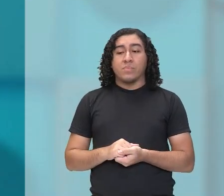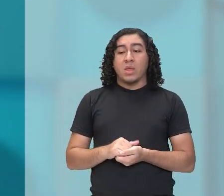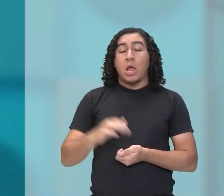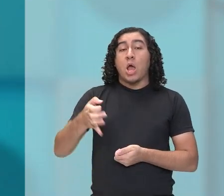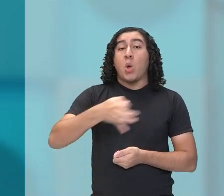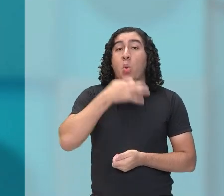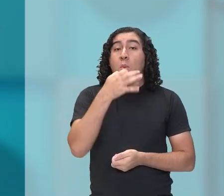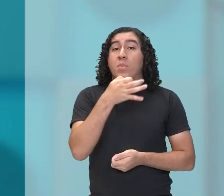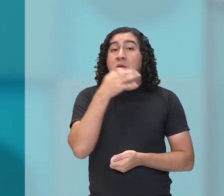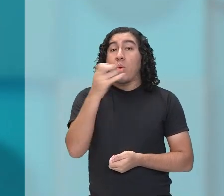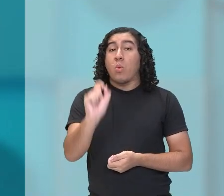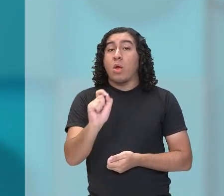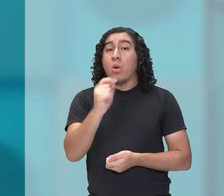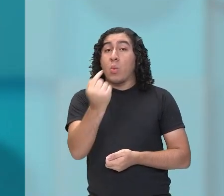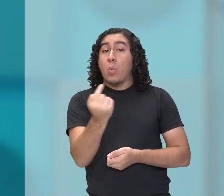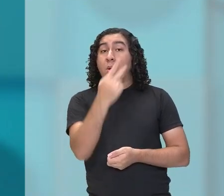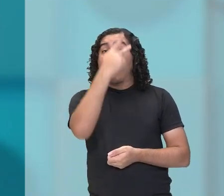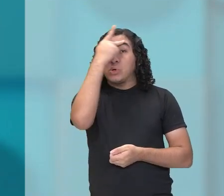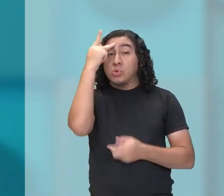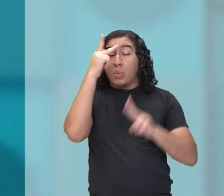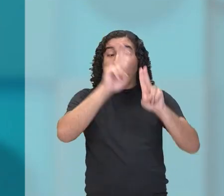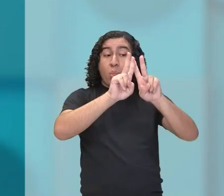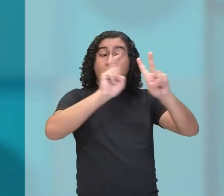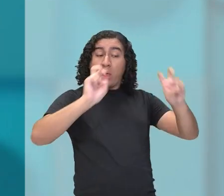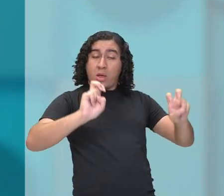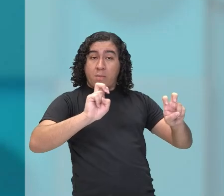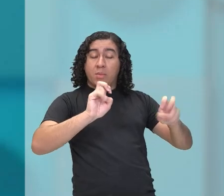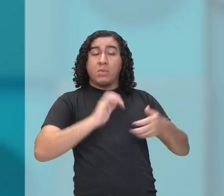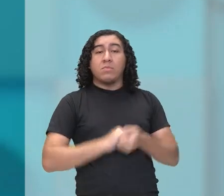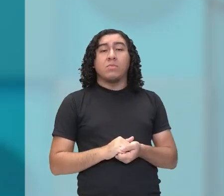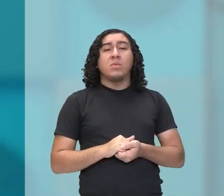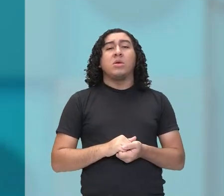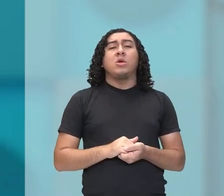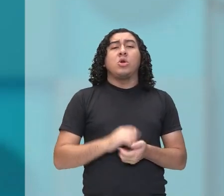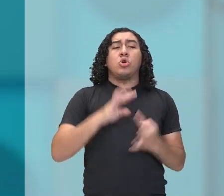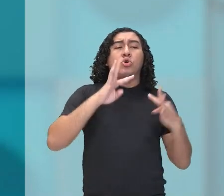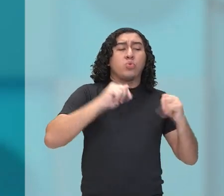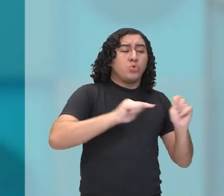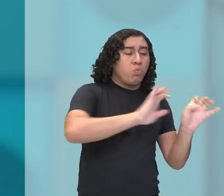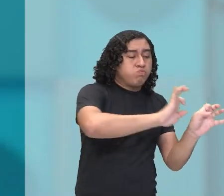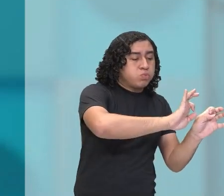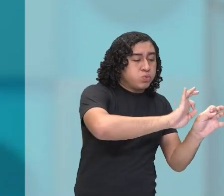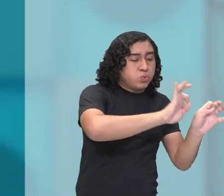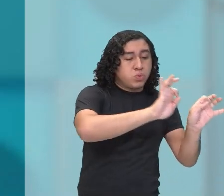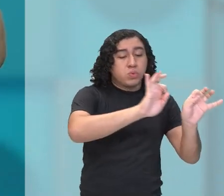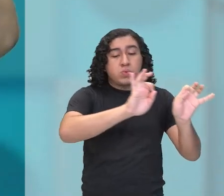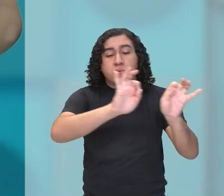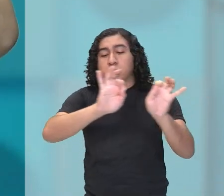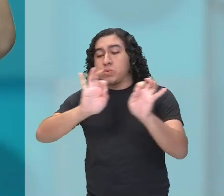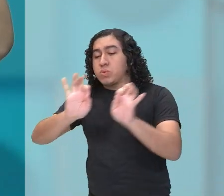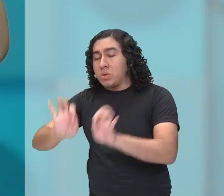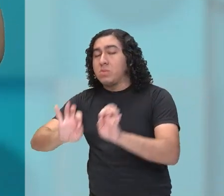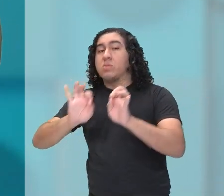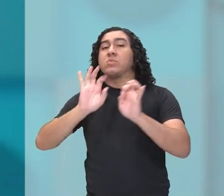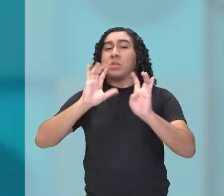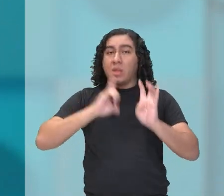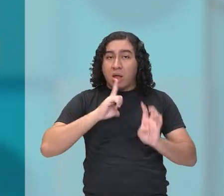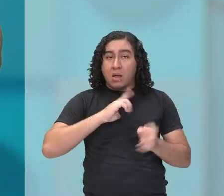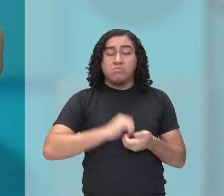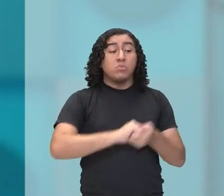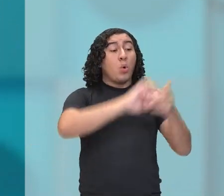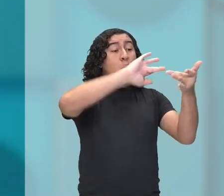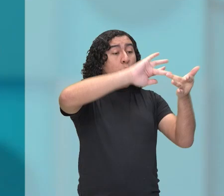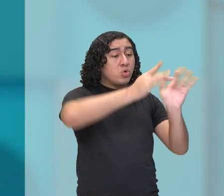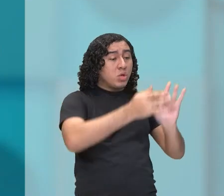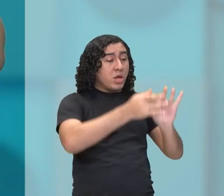de uma pessoa sobre um tema. Ele fez todo o percurso do texto do artigo de opinião.